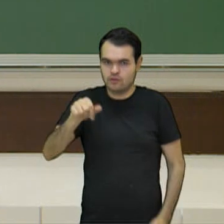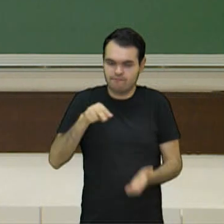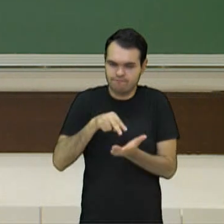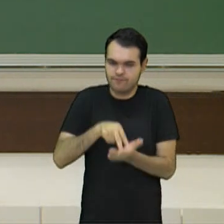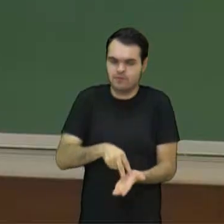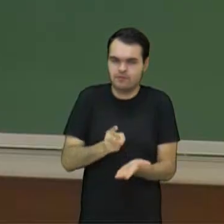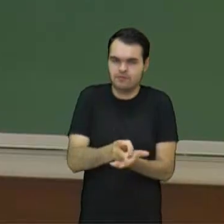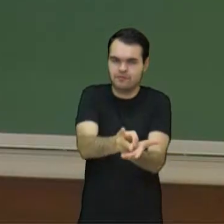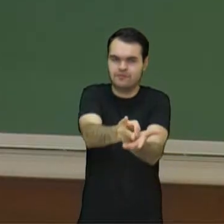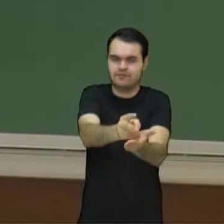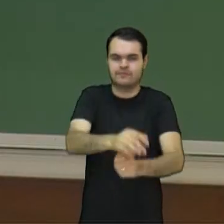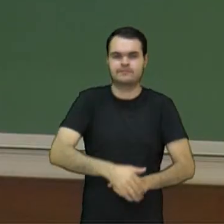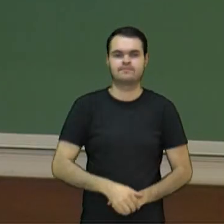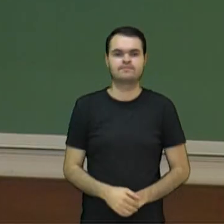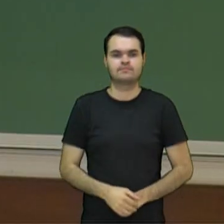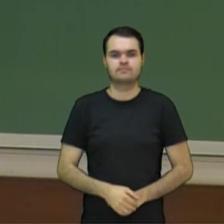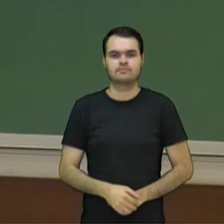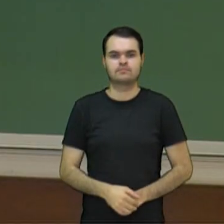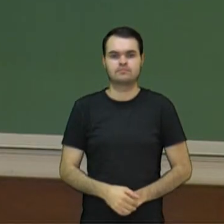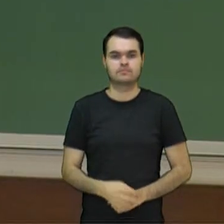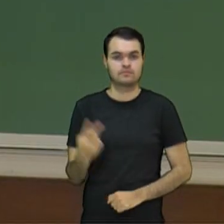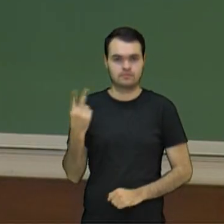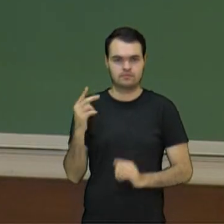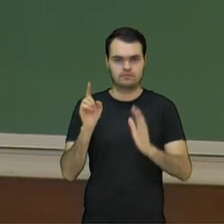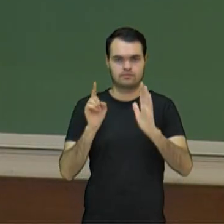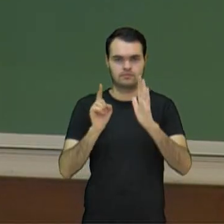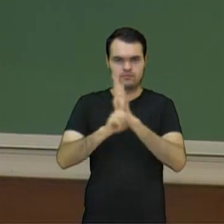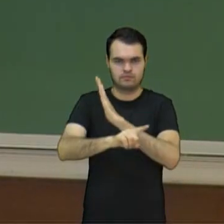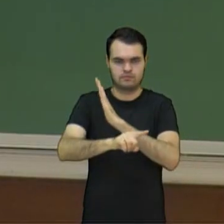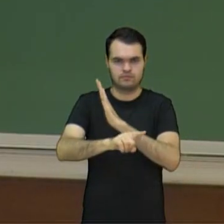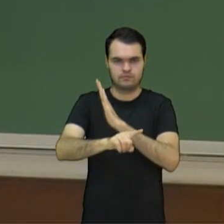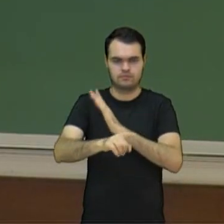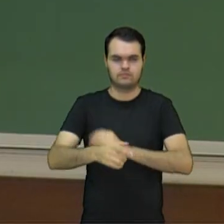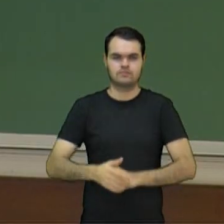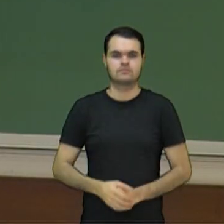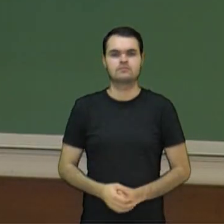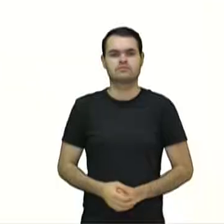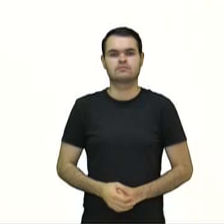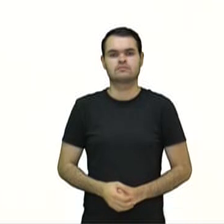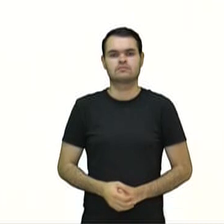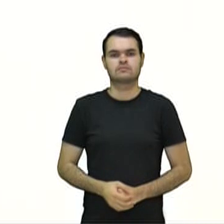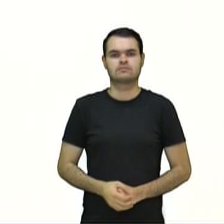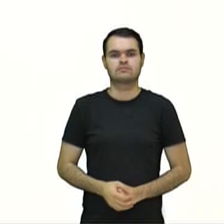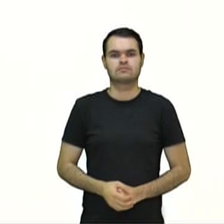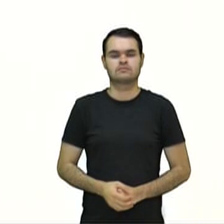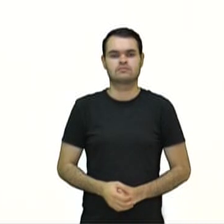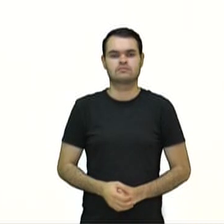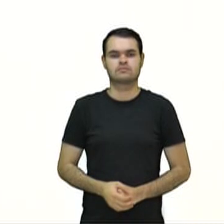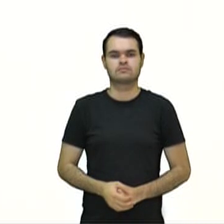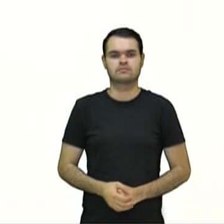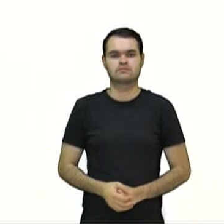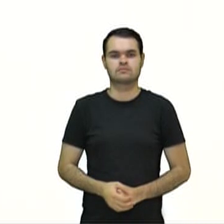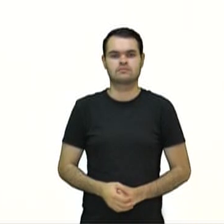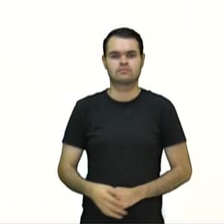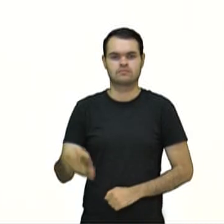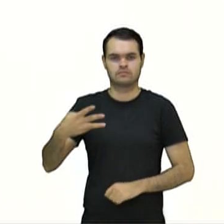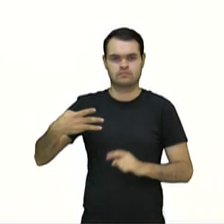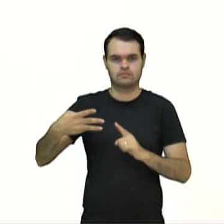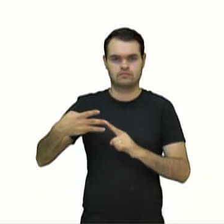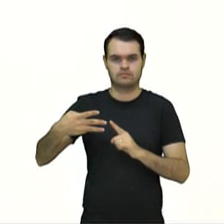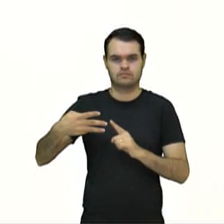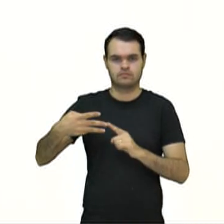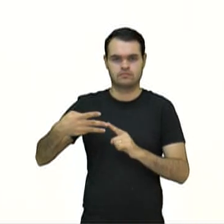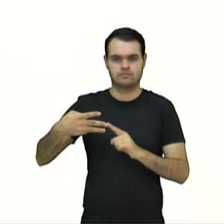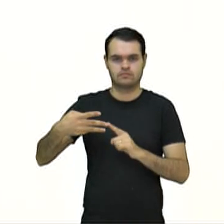The simple past tense of these verbs, buy, go e make, are bought, went e